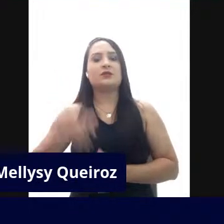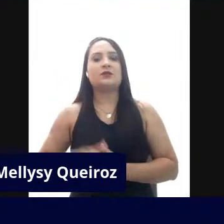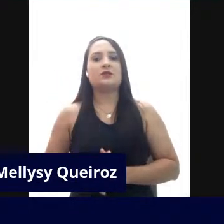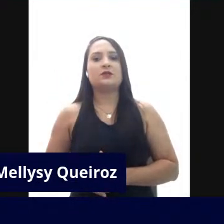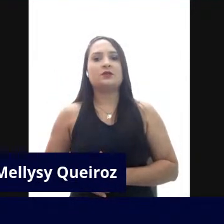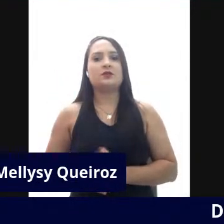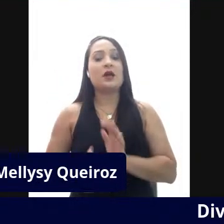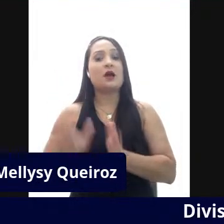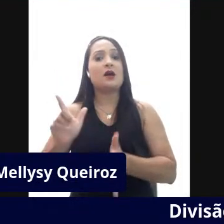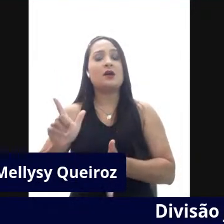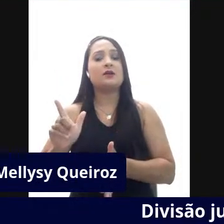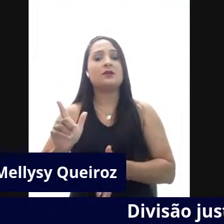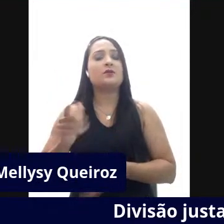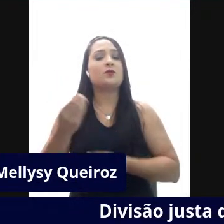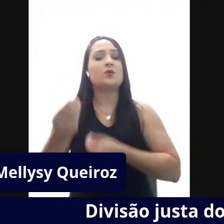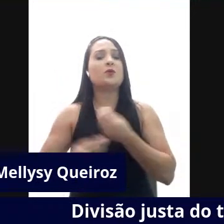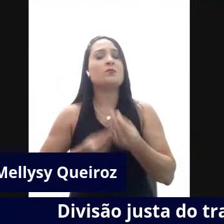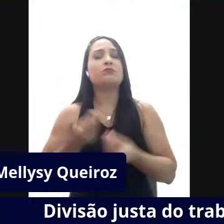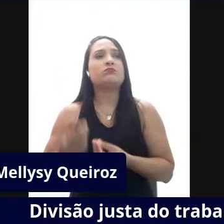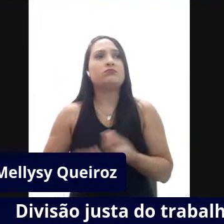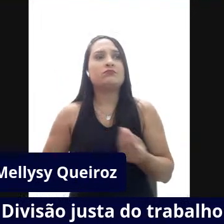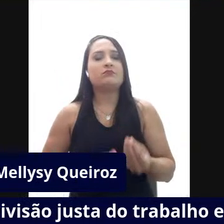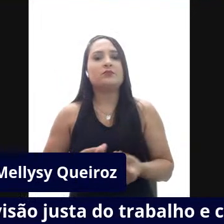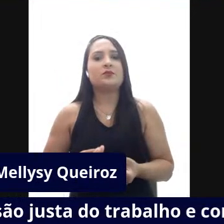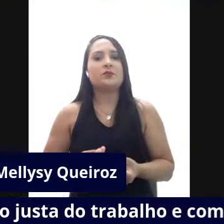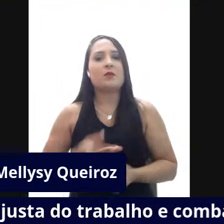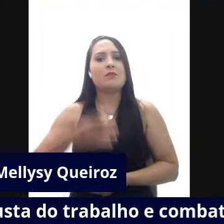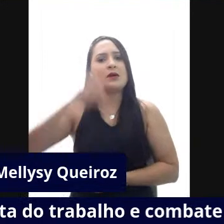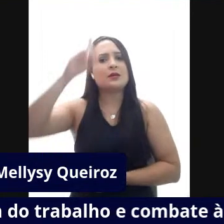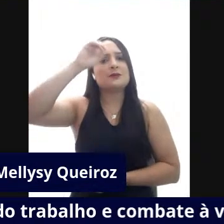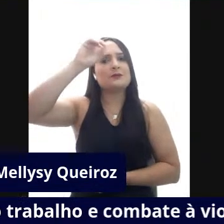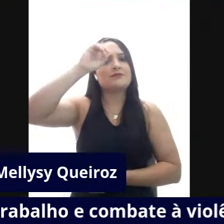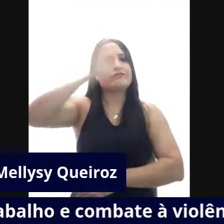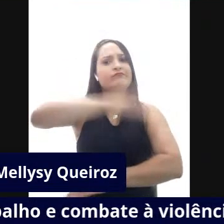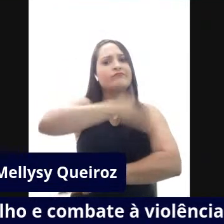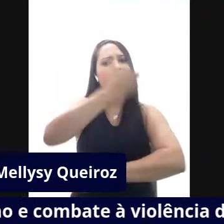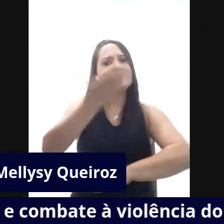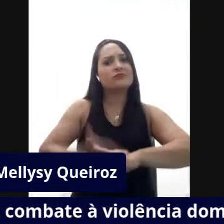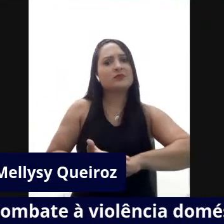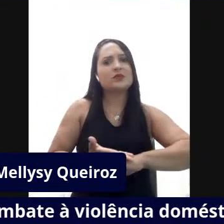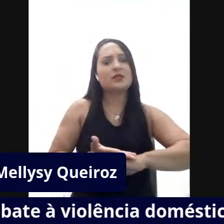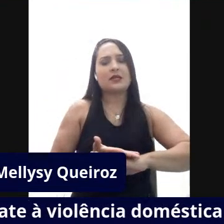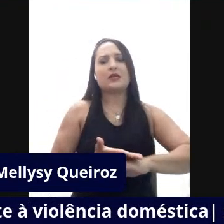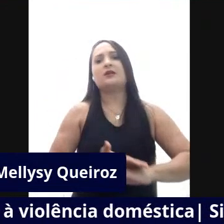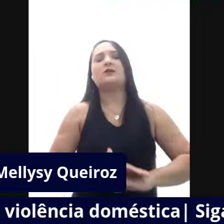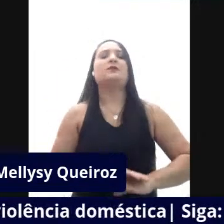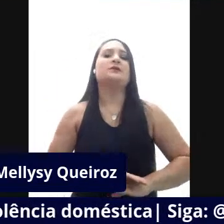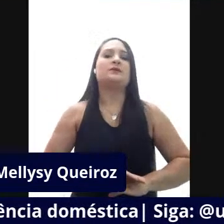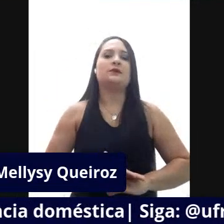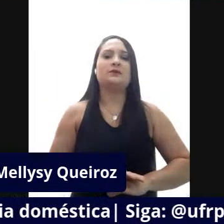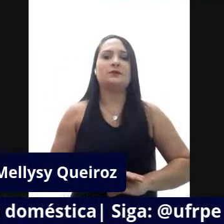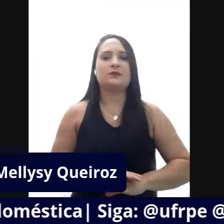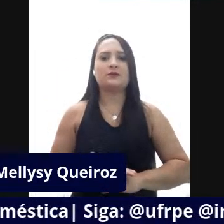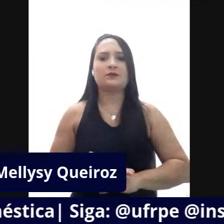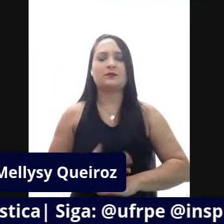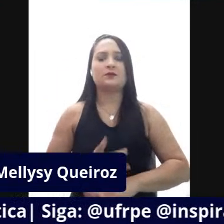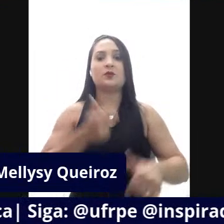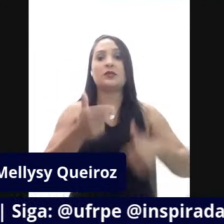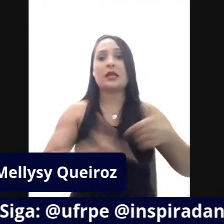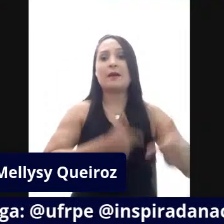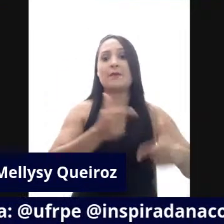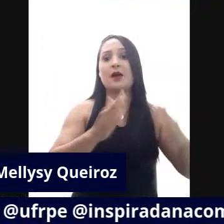que está essa rotina de home office quando, além do trabalho doméstico,